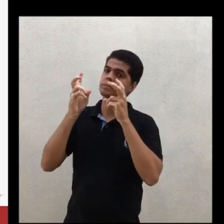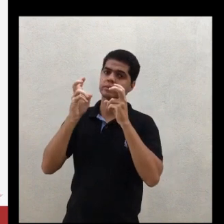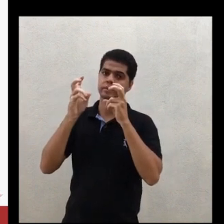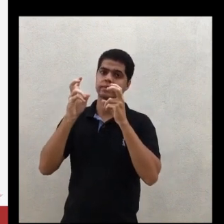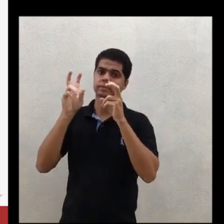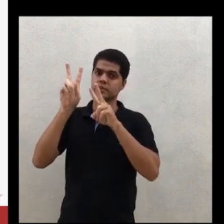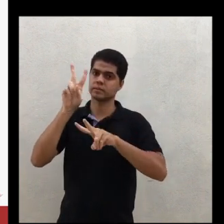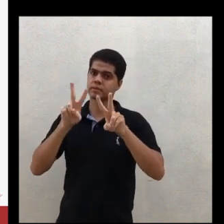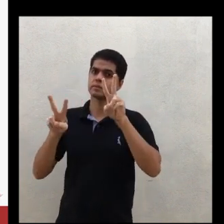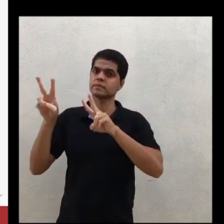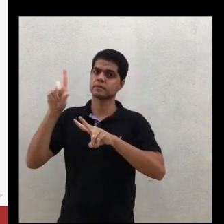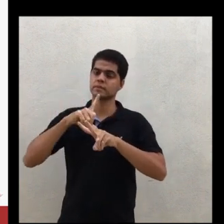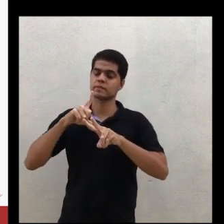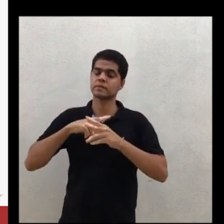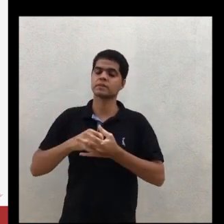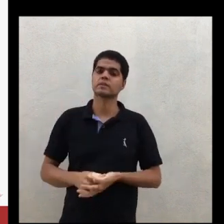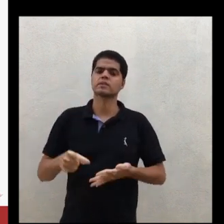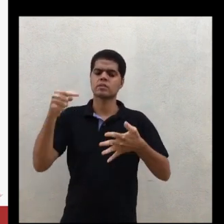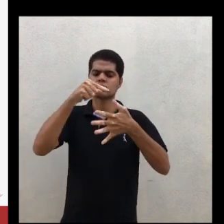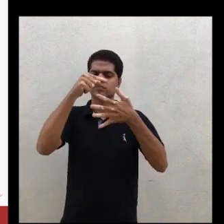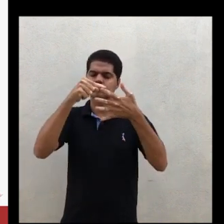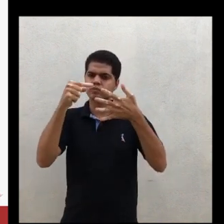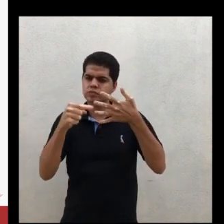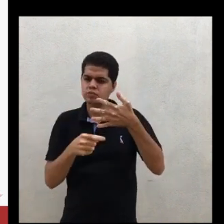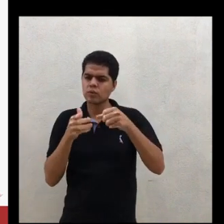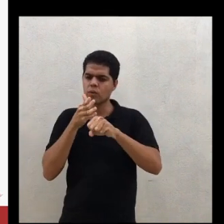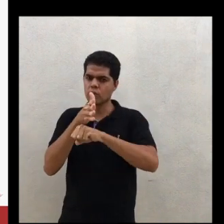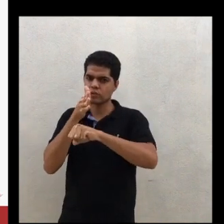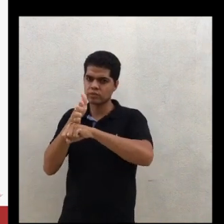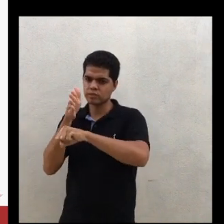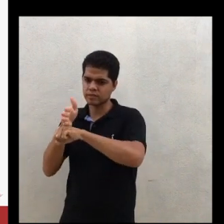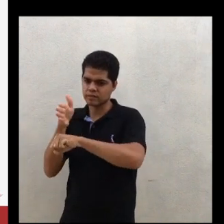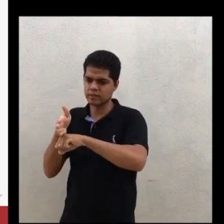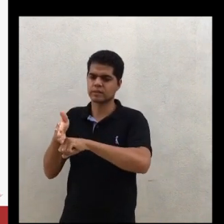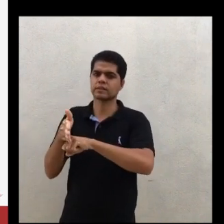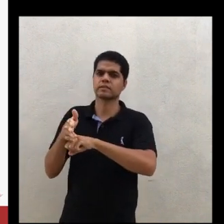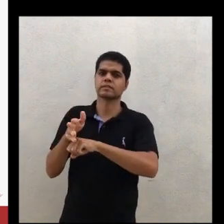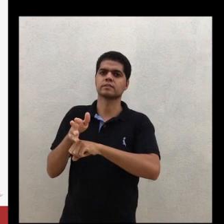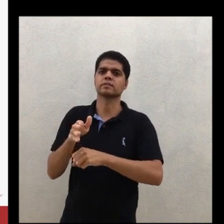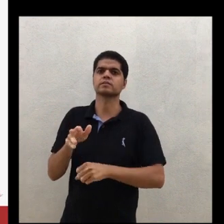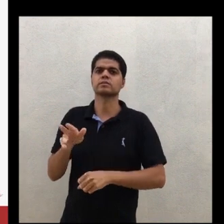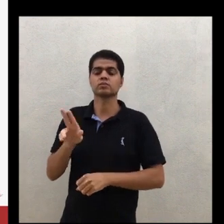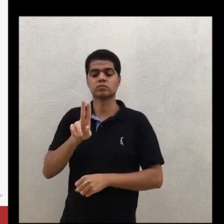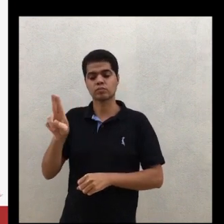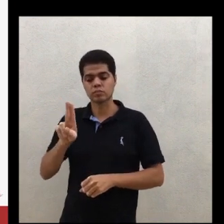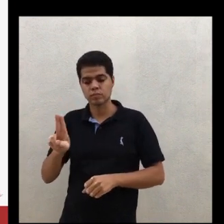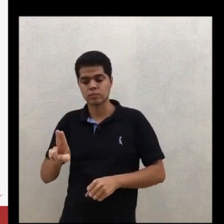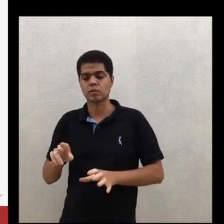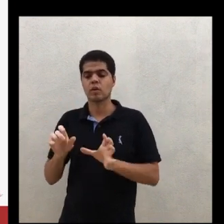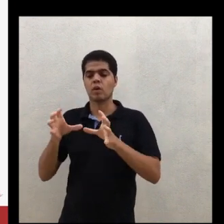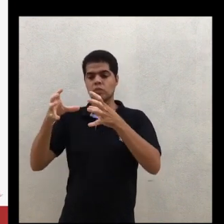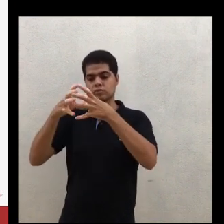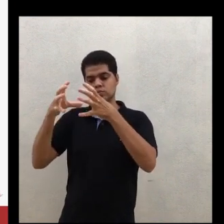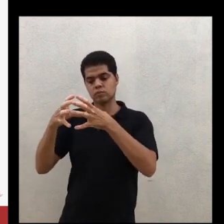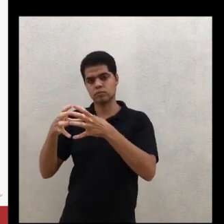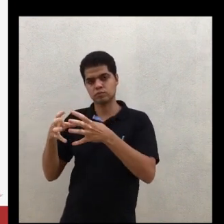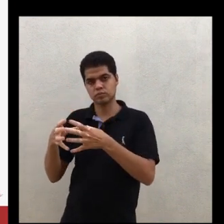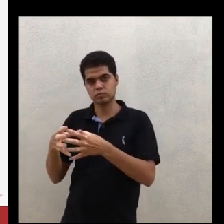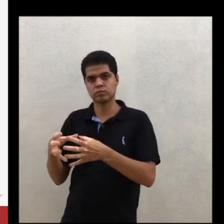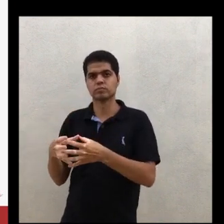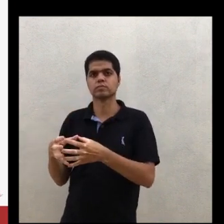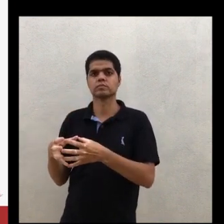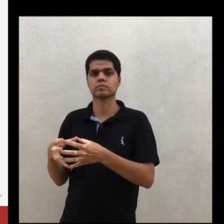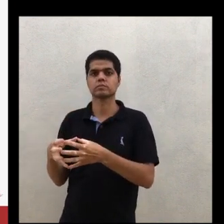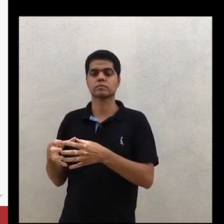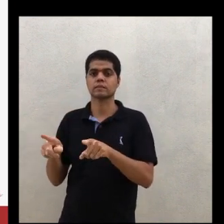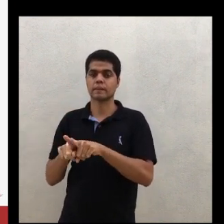variáveis de entrada, os conjuntos, de entrada, o conjunto de saída,